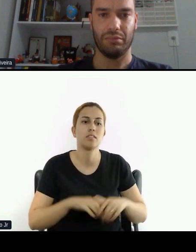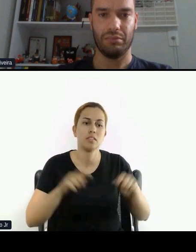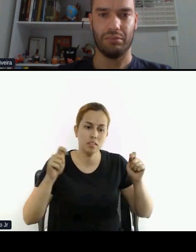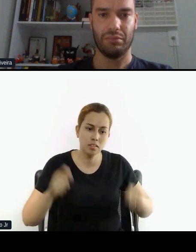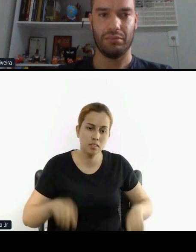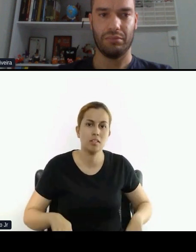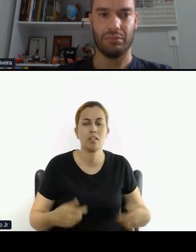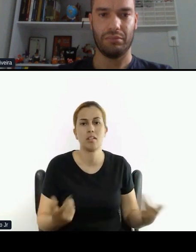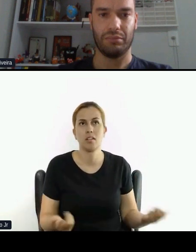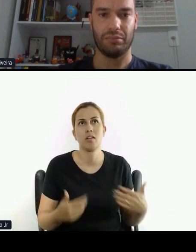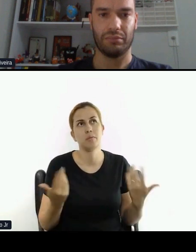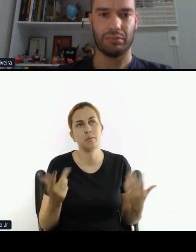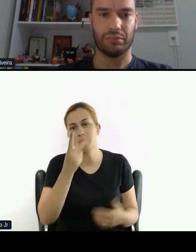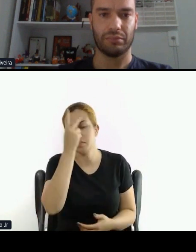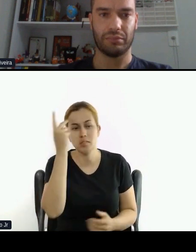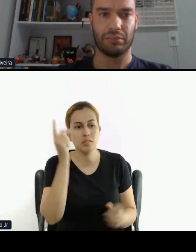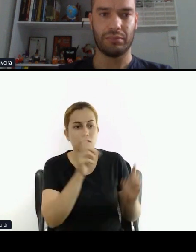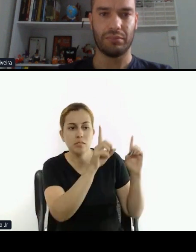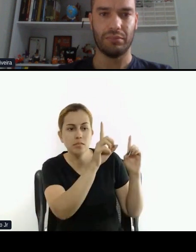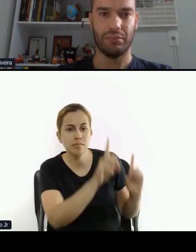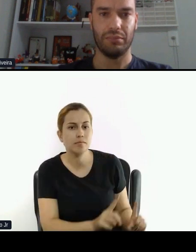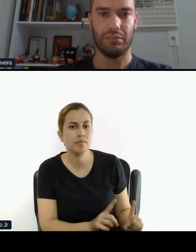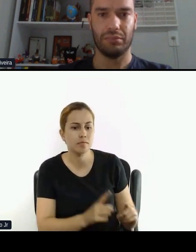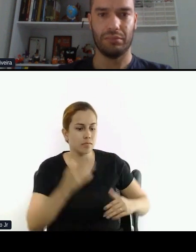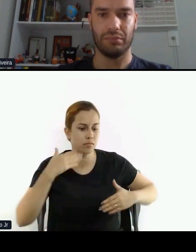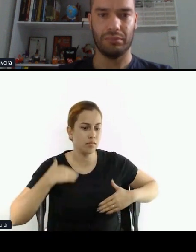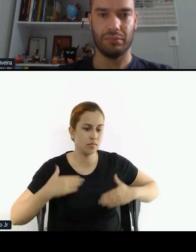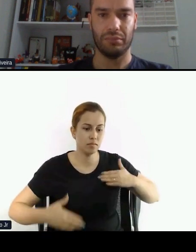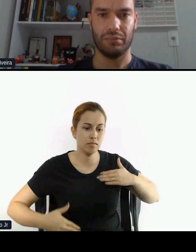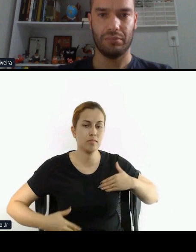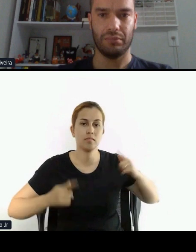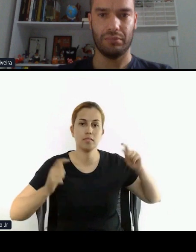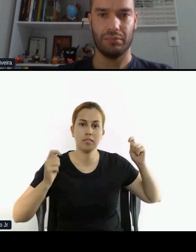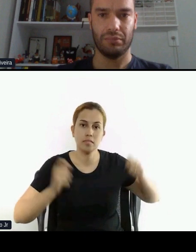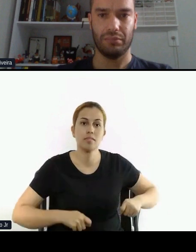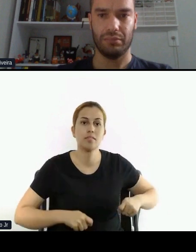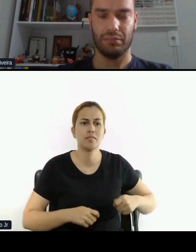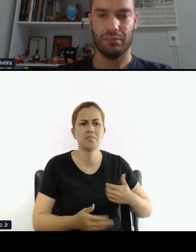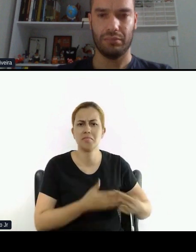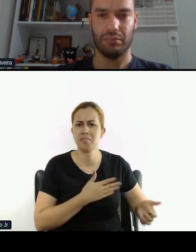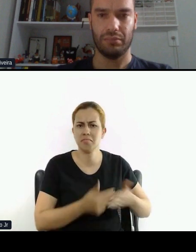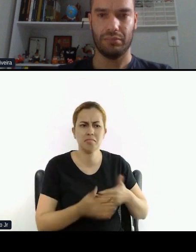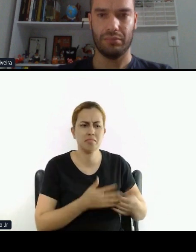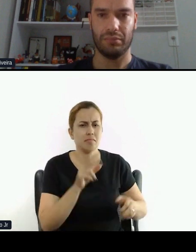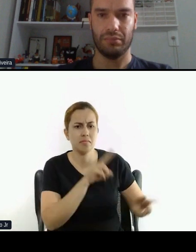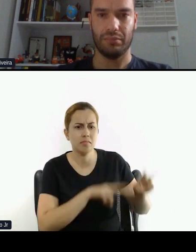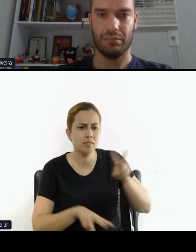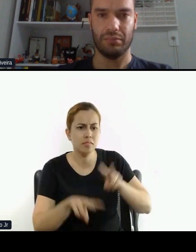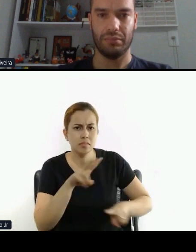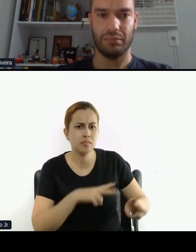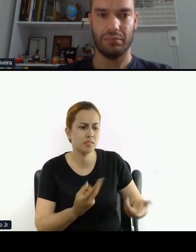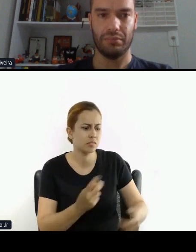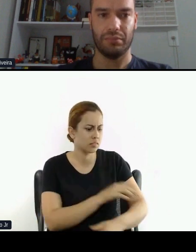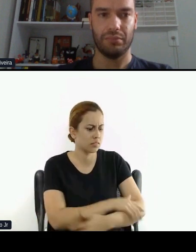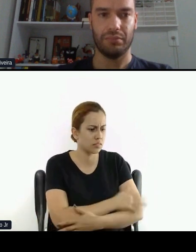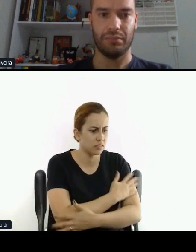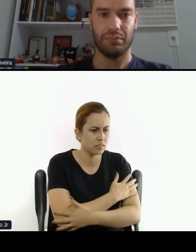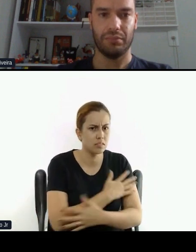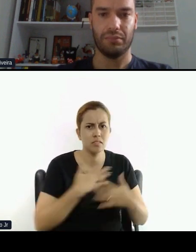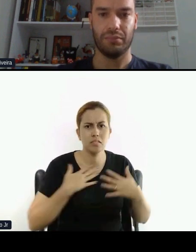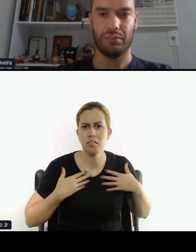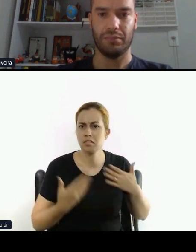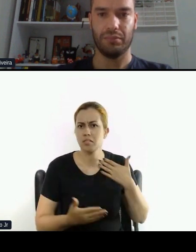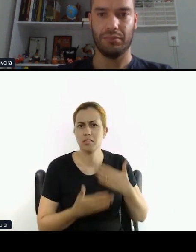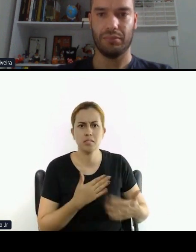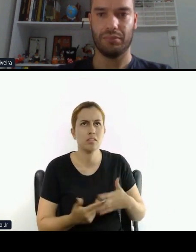que tem uma deficiência física também vai conseguir fazer isso, seja visual, seja coordenação motora, né? Não utilizar o